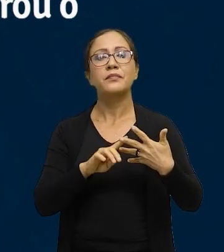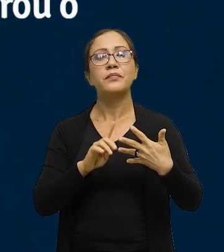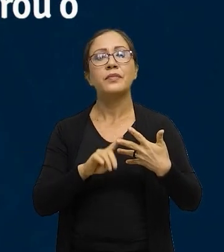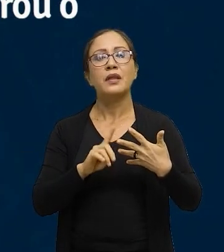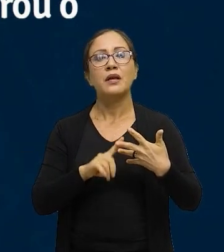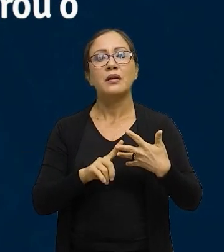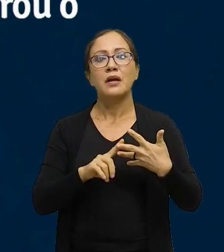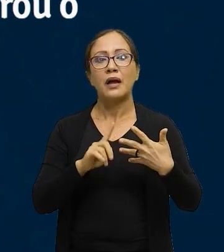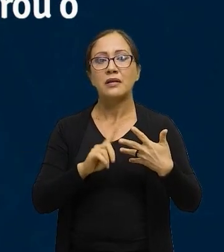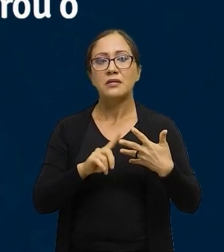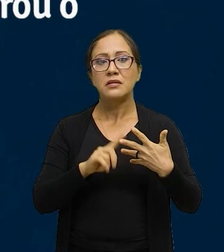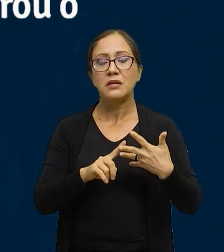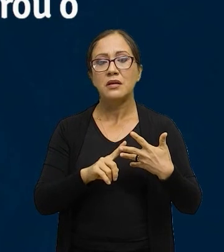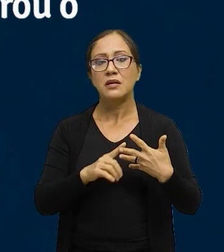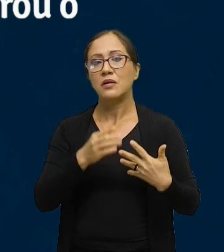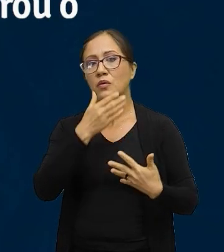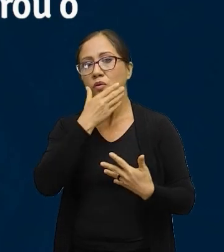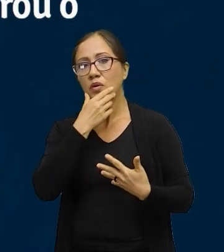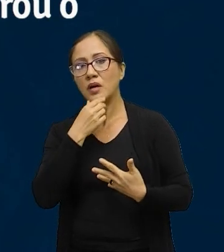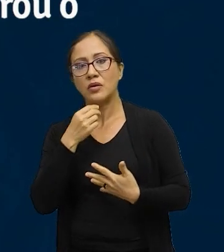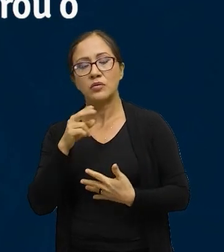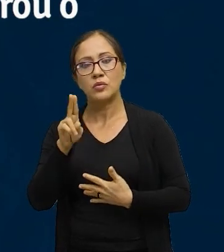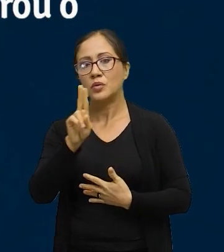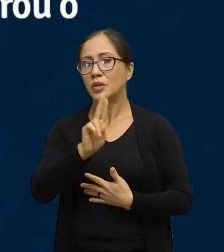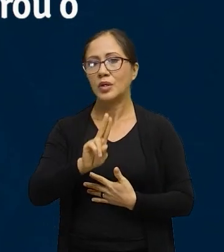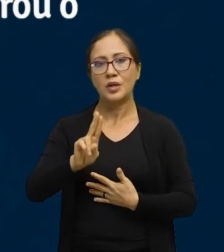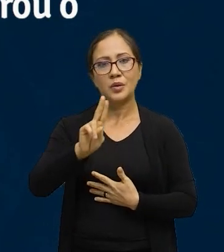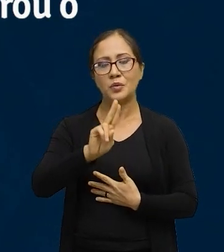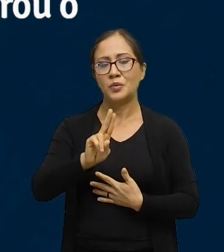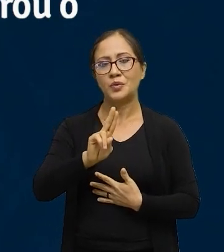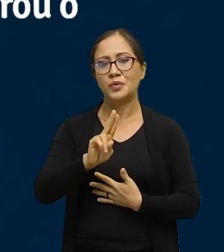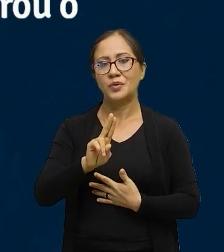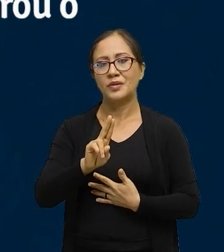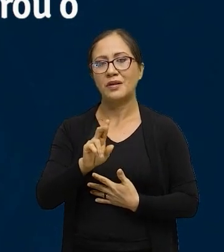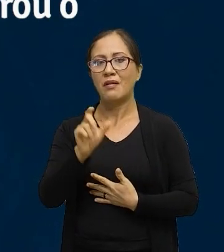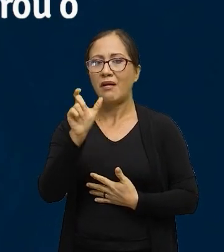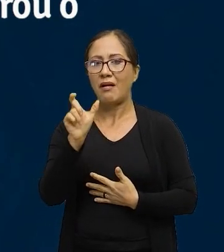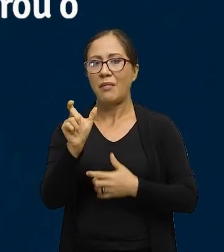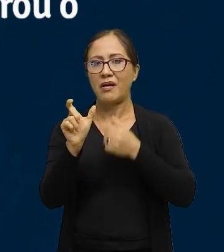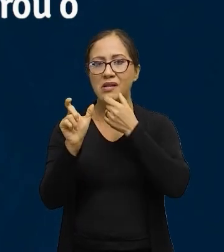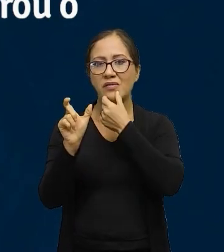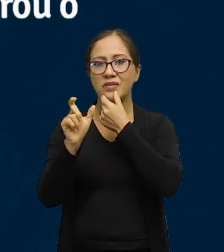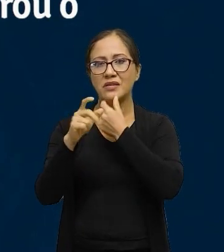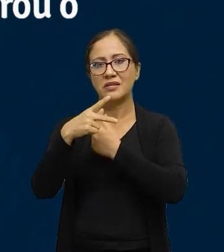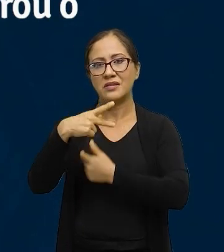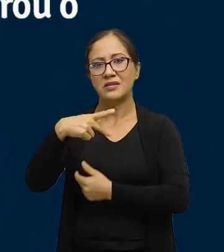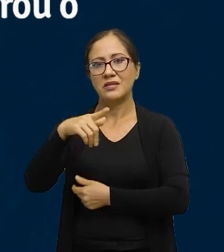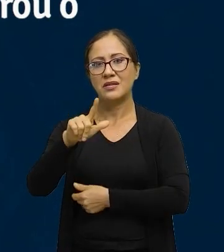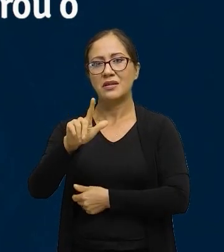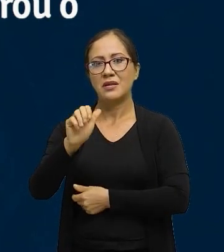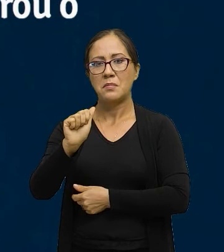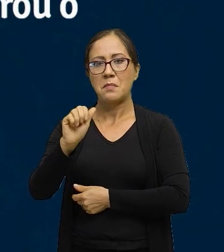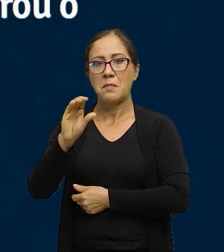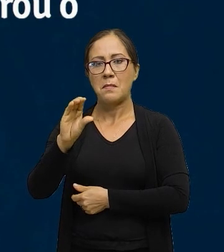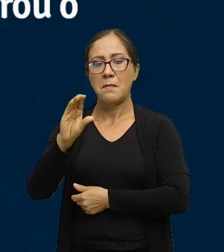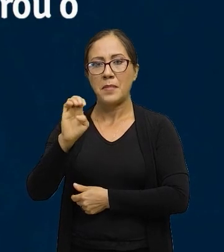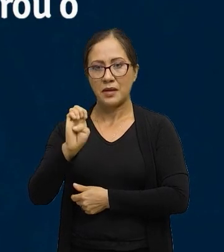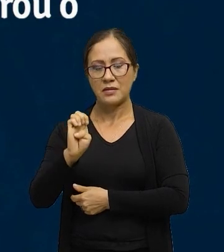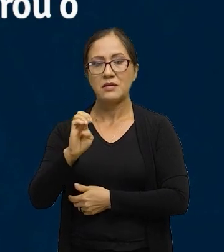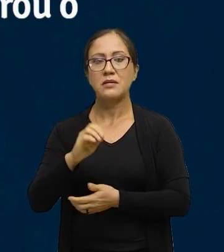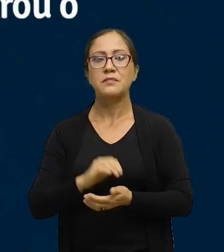palavra place. Place pode ser lugar e ela pode ser também uma parte, um